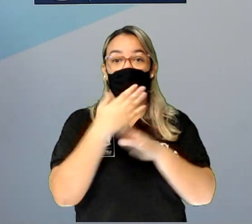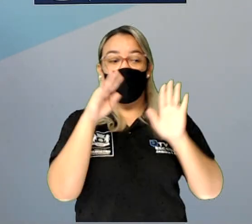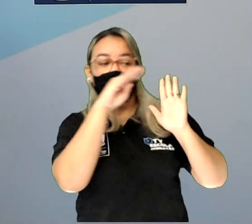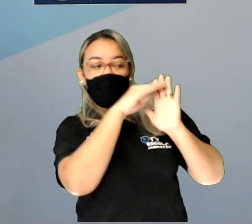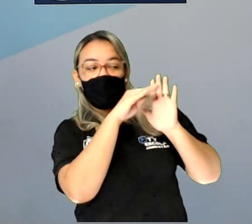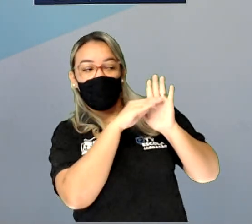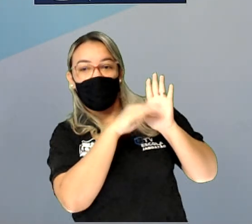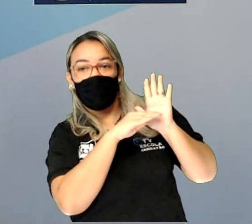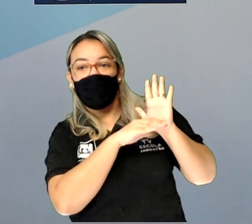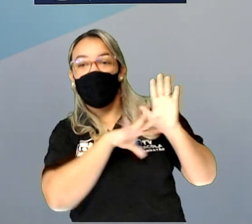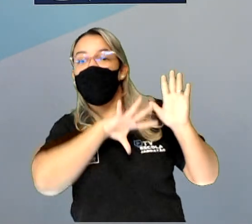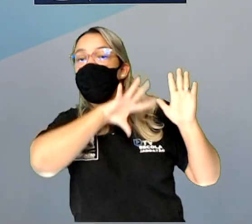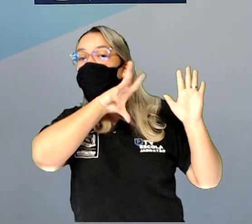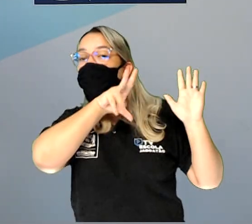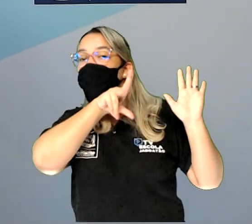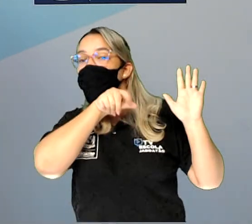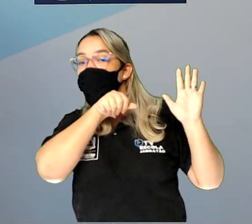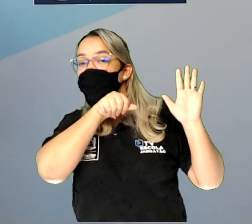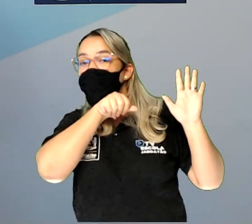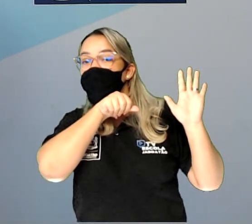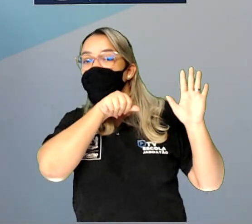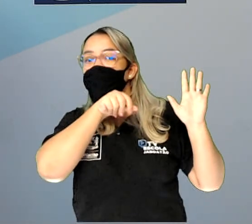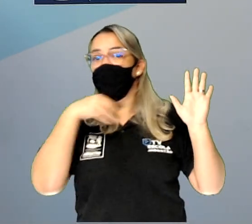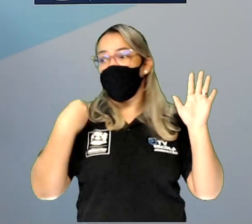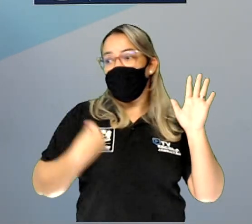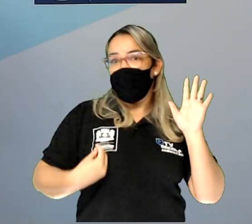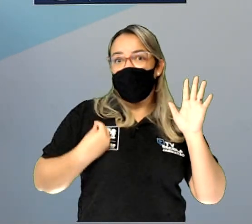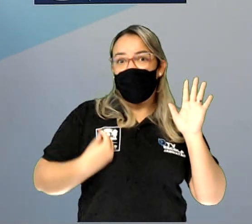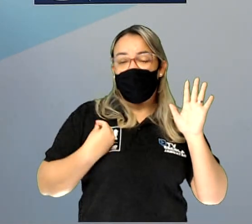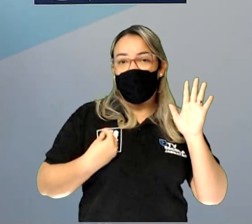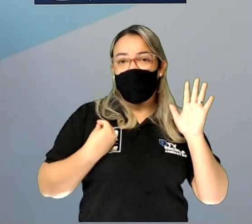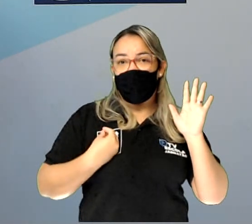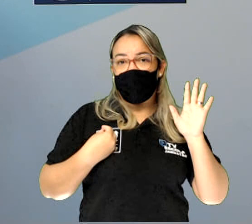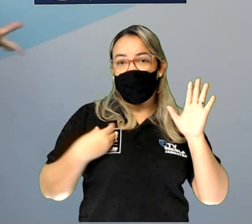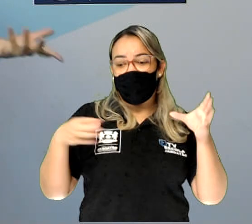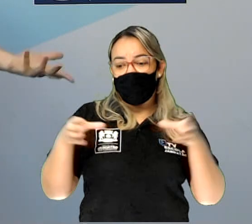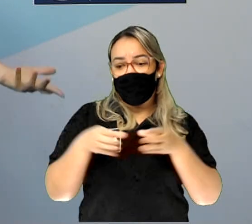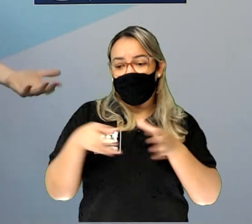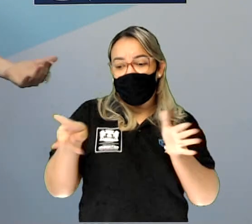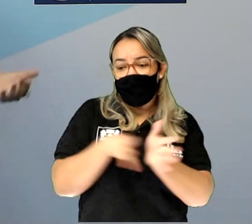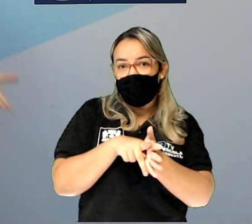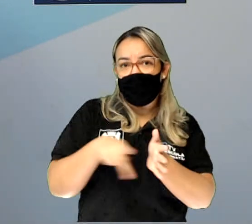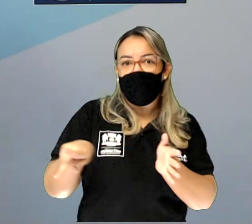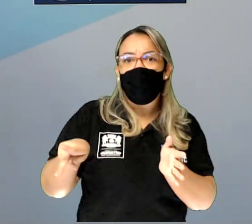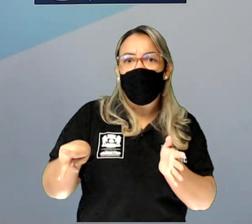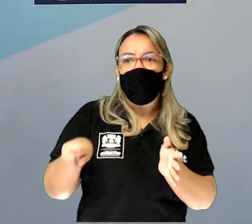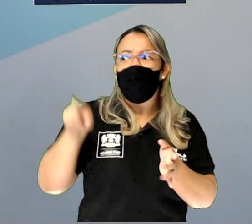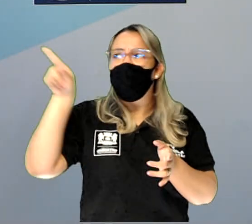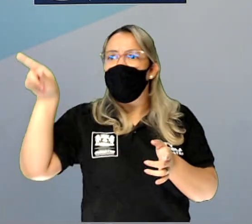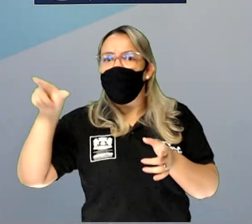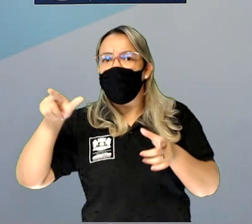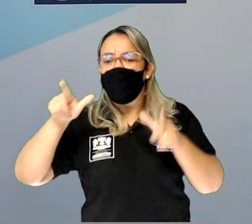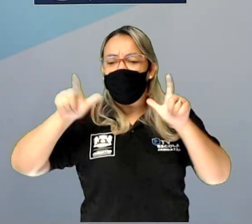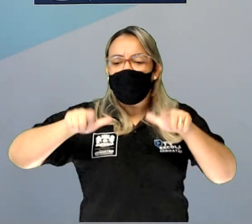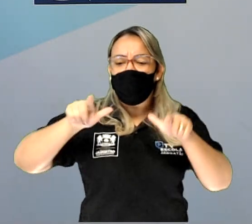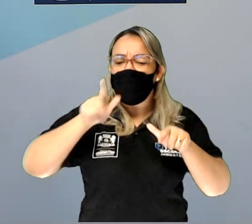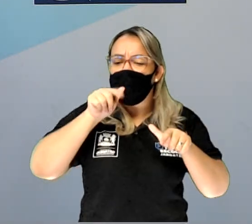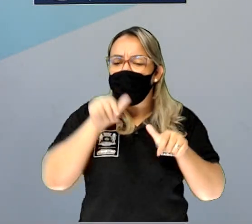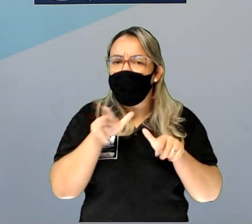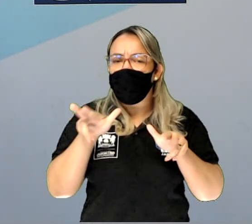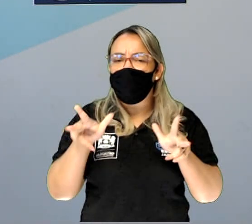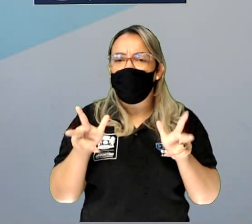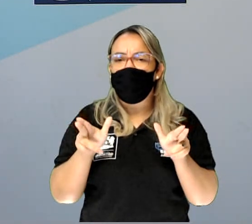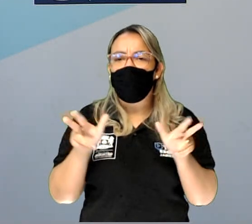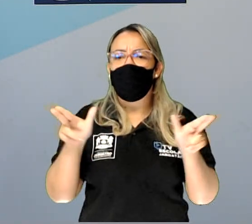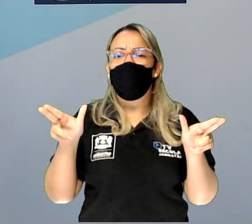de animais, isso mesmo. Animais que vivem nesses habitats. Por exemplo, nos manguezais, quais são os animais que vivem nos manguezais?